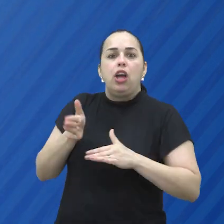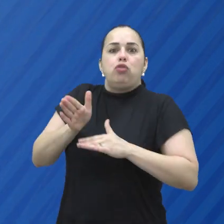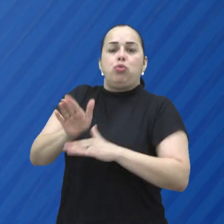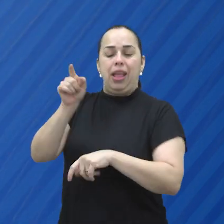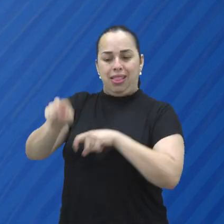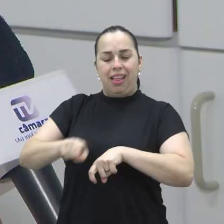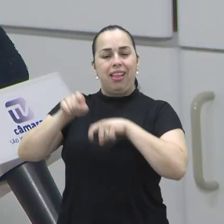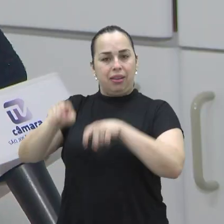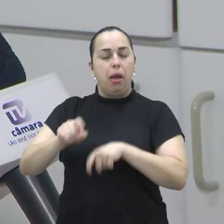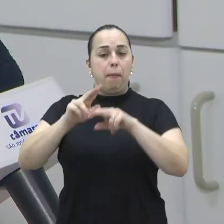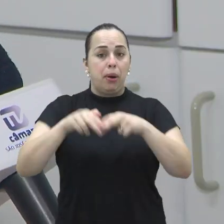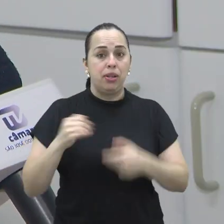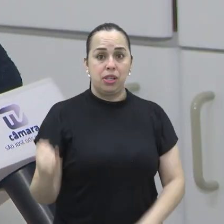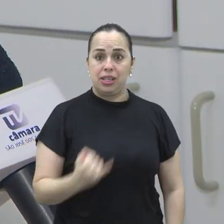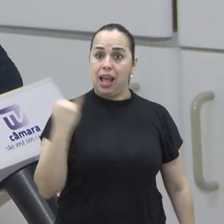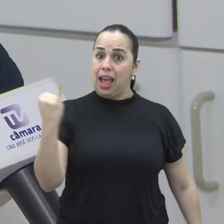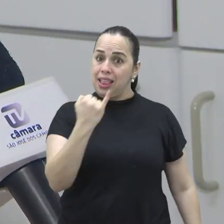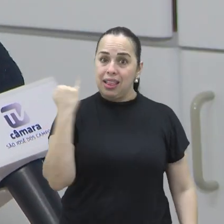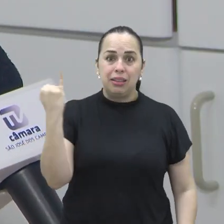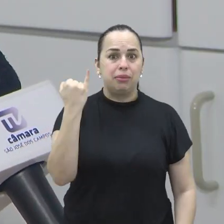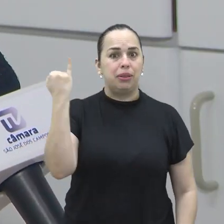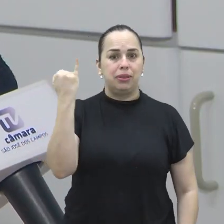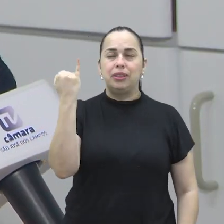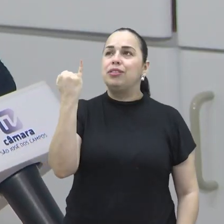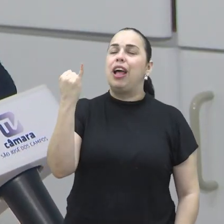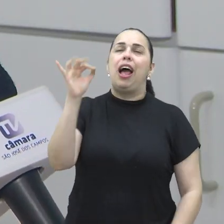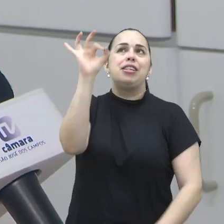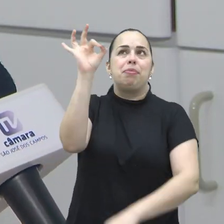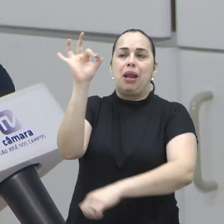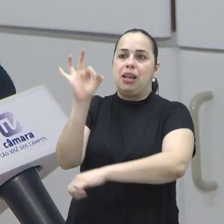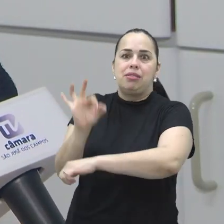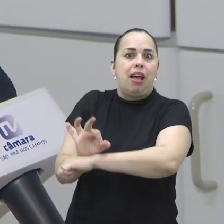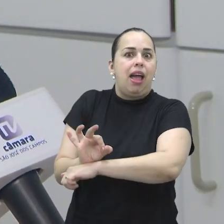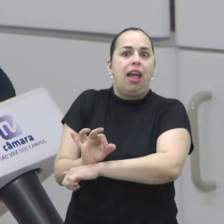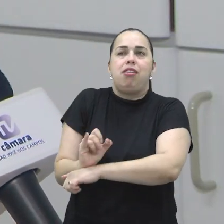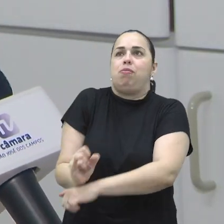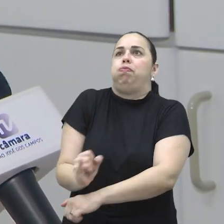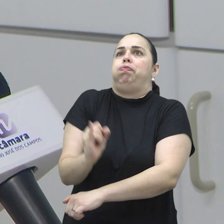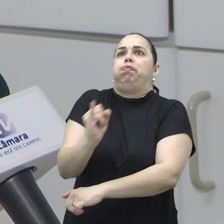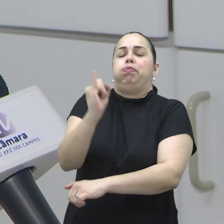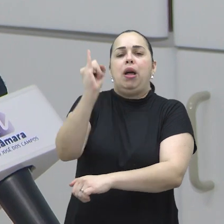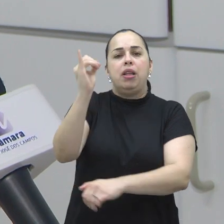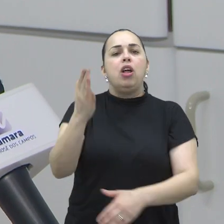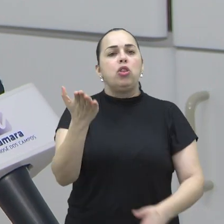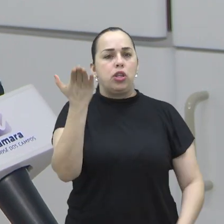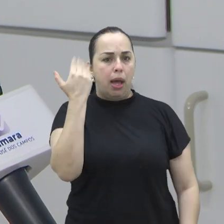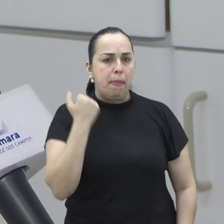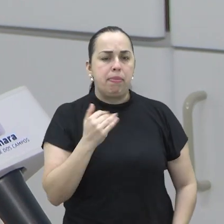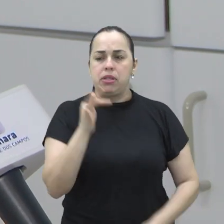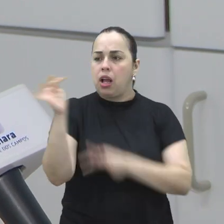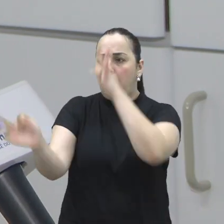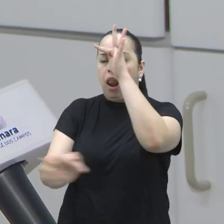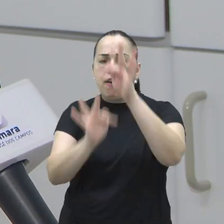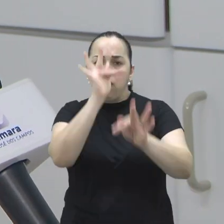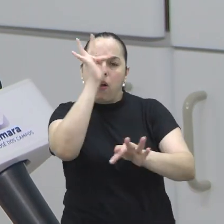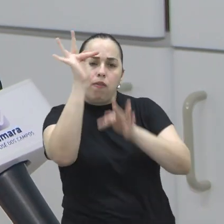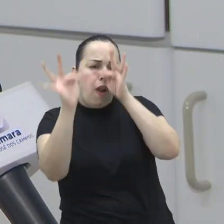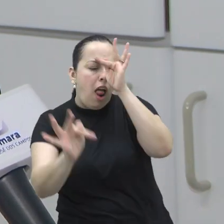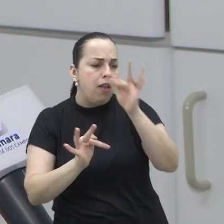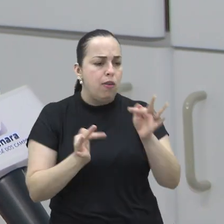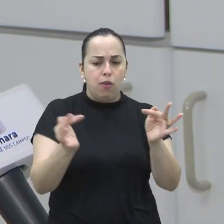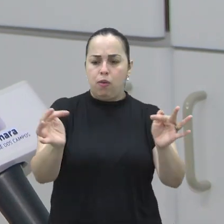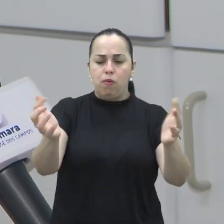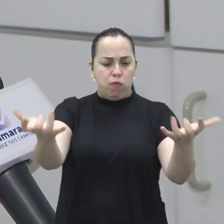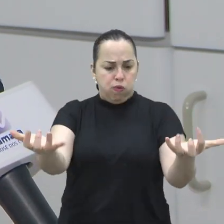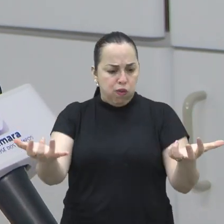cultivos agrícolas. É fundamental as abelhas para o planeta, né? Nós temos aí a polinização que as